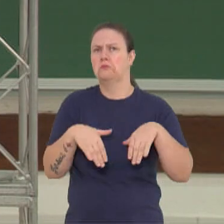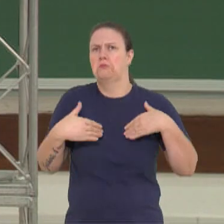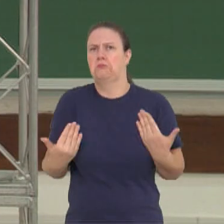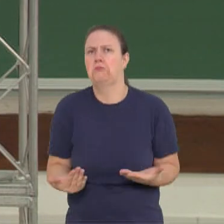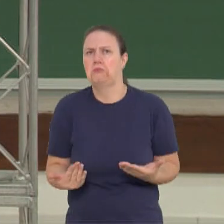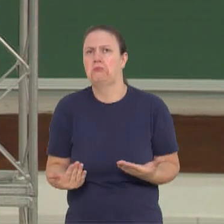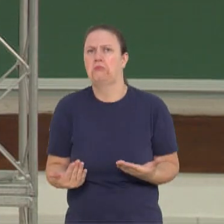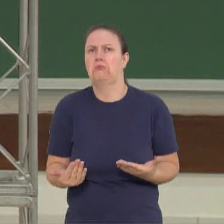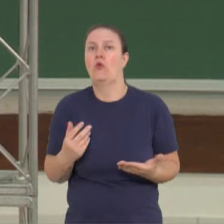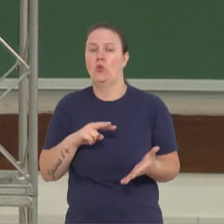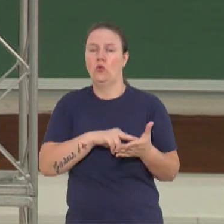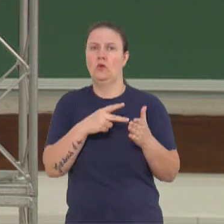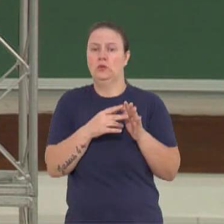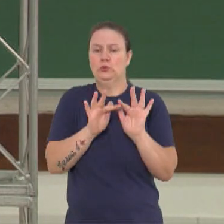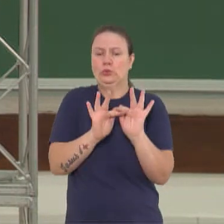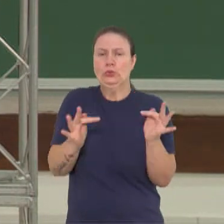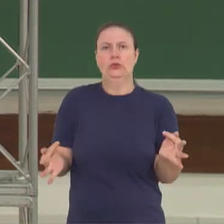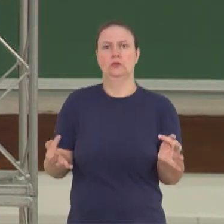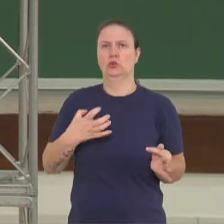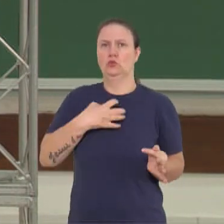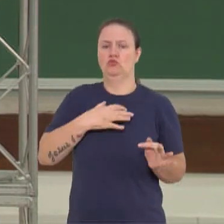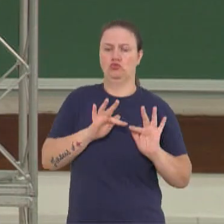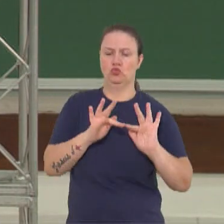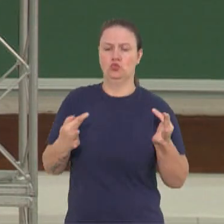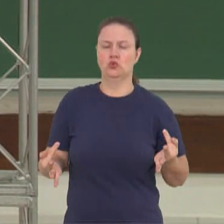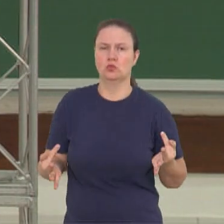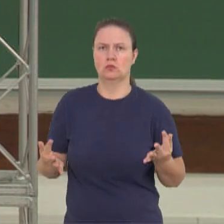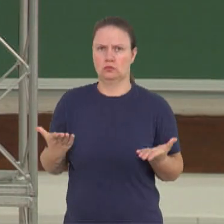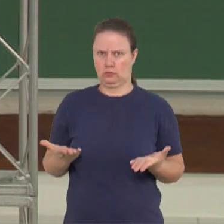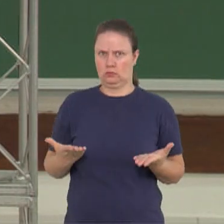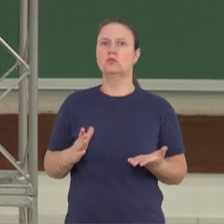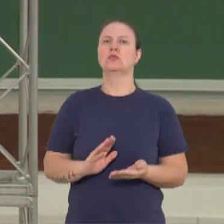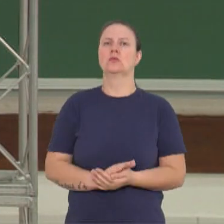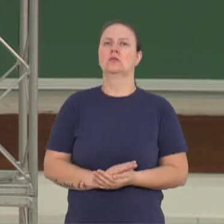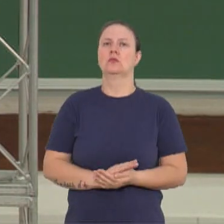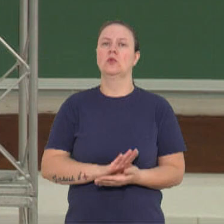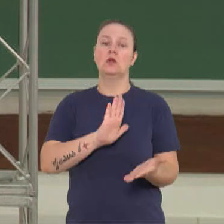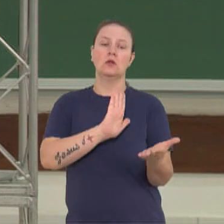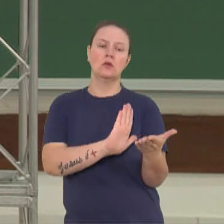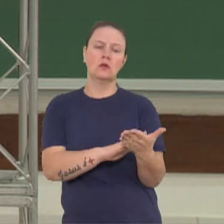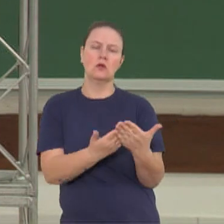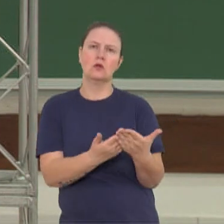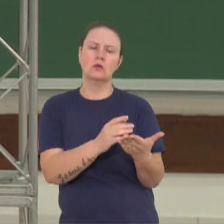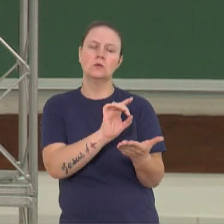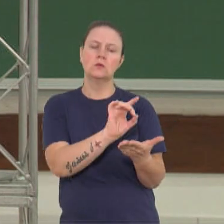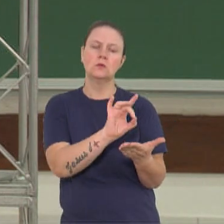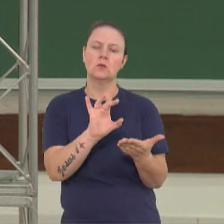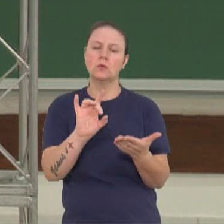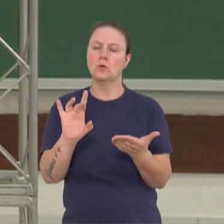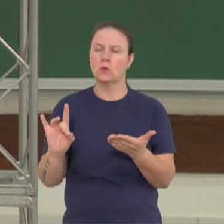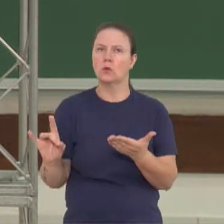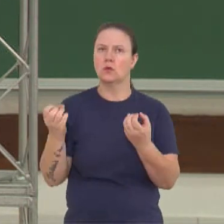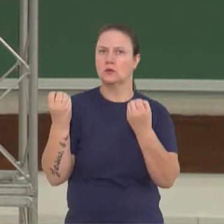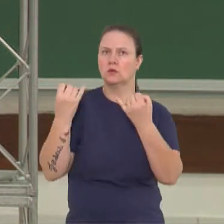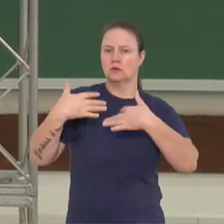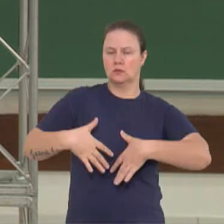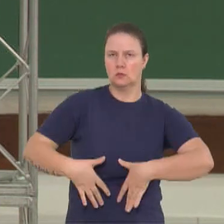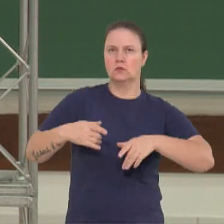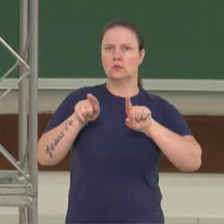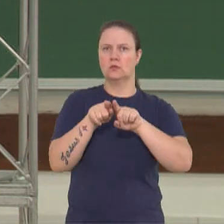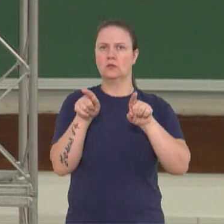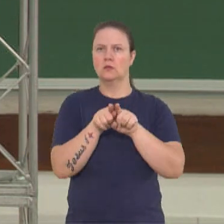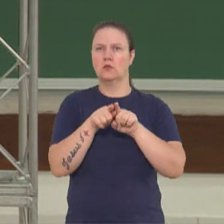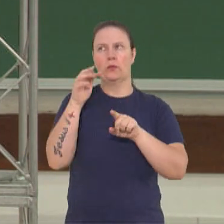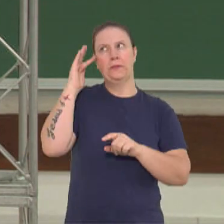doxografia, então? De maneira simples. Doxografia é a interpretação, a explicação